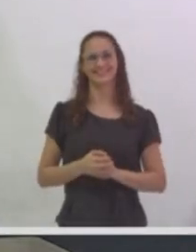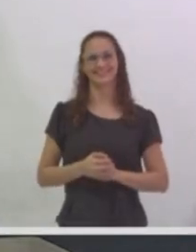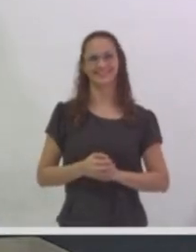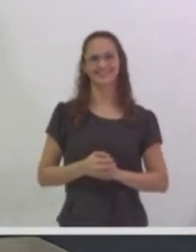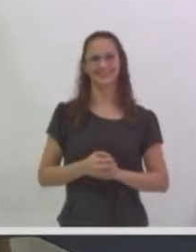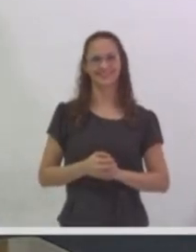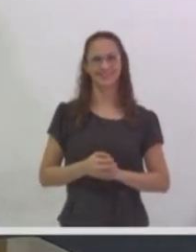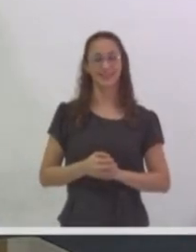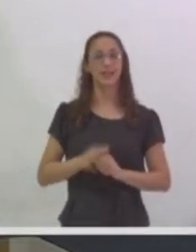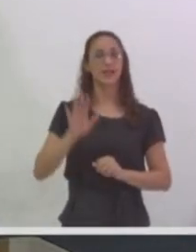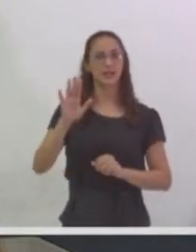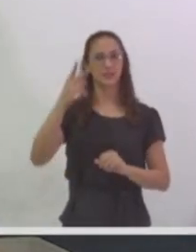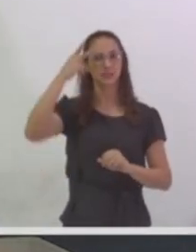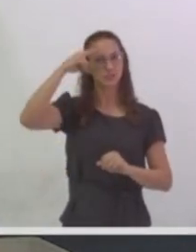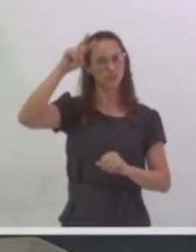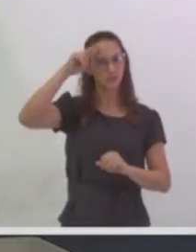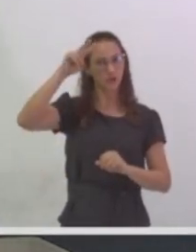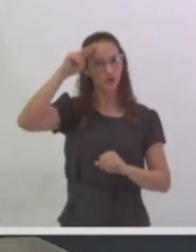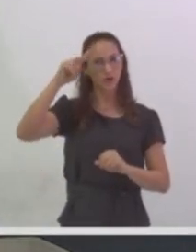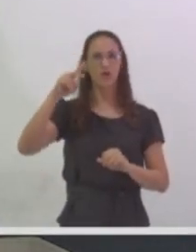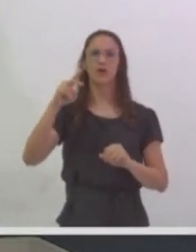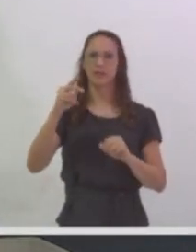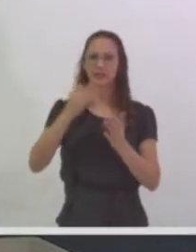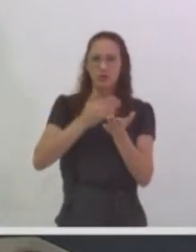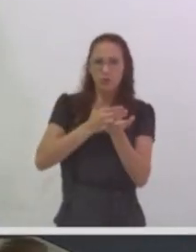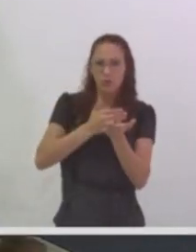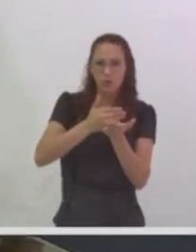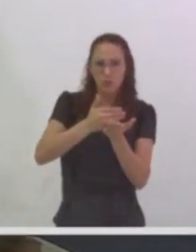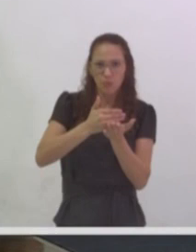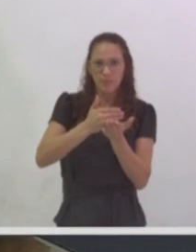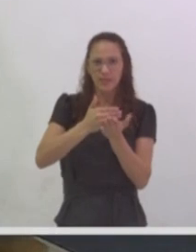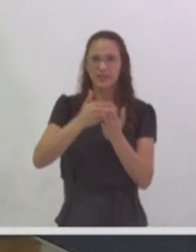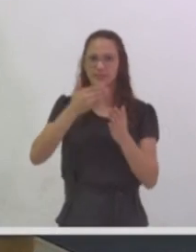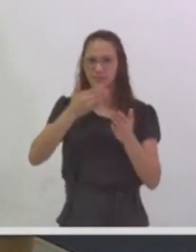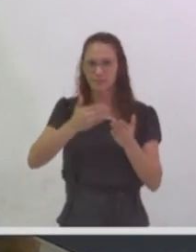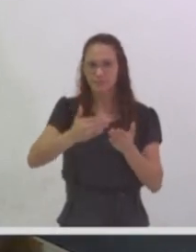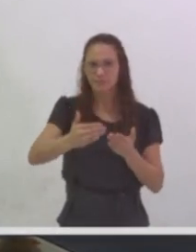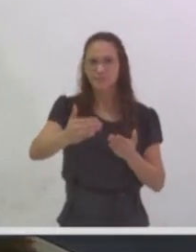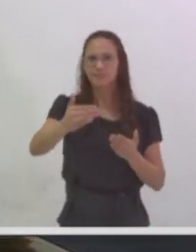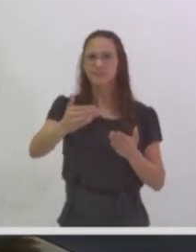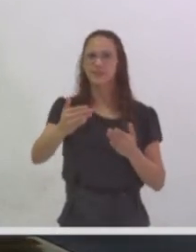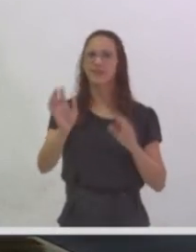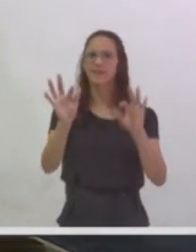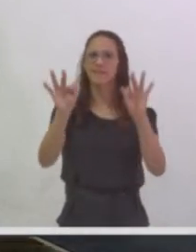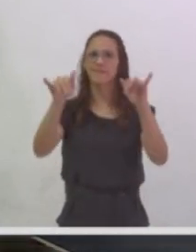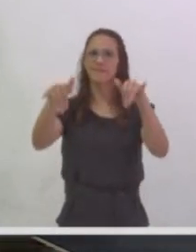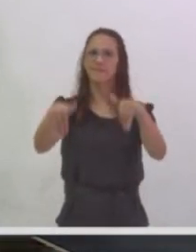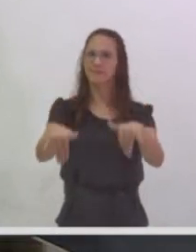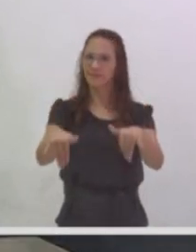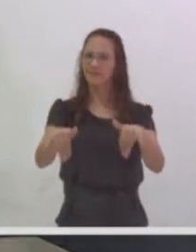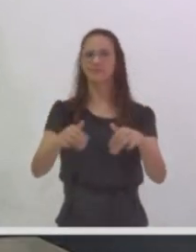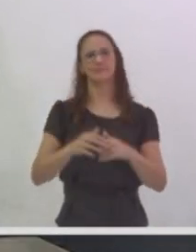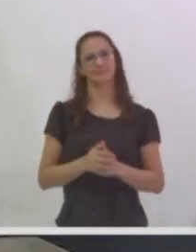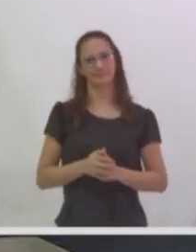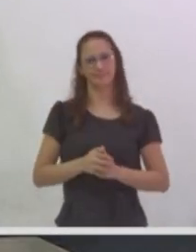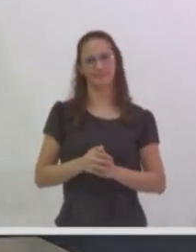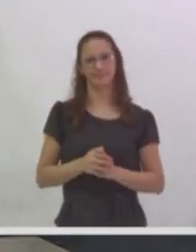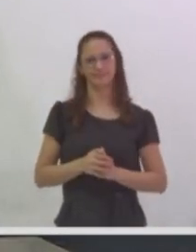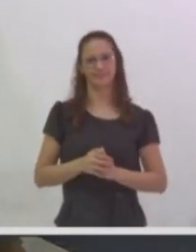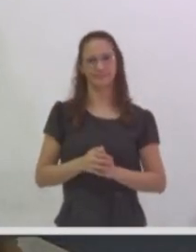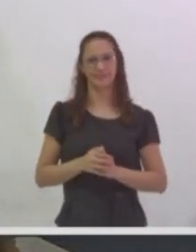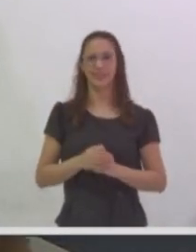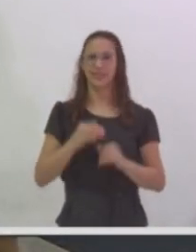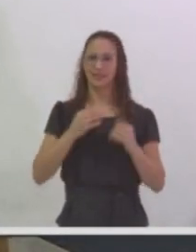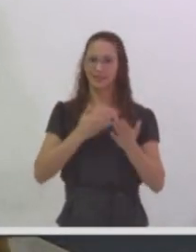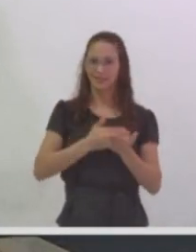tem vários momentos. Ela tem o início, o meio e o fim. Não dá para contar uma história sem início, meio e